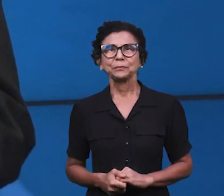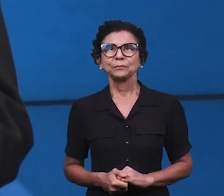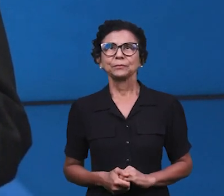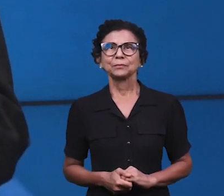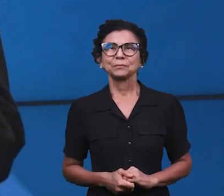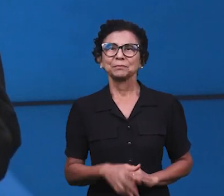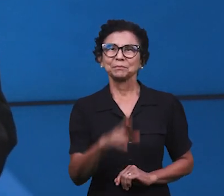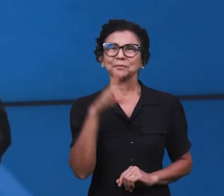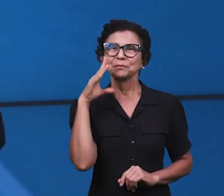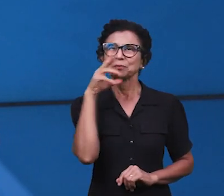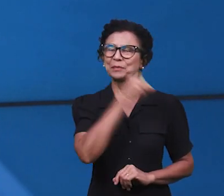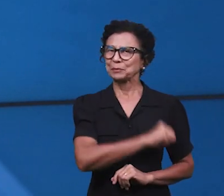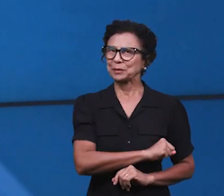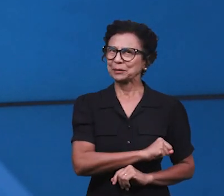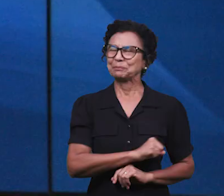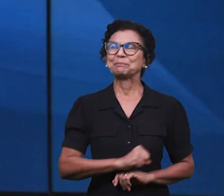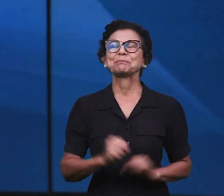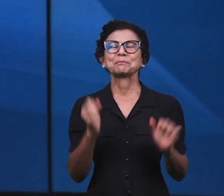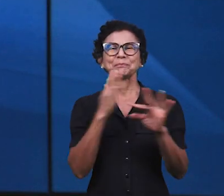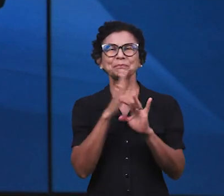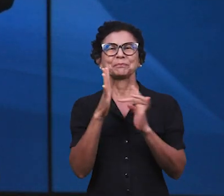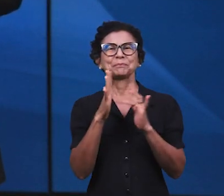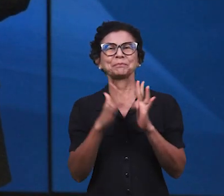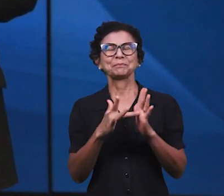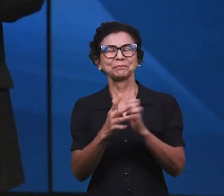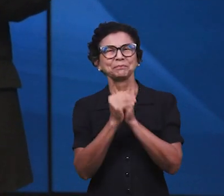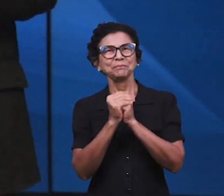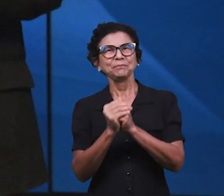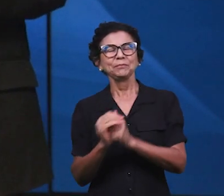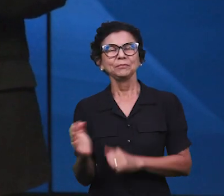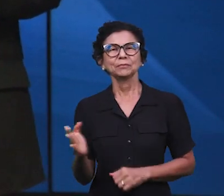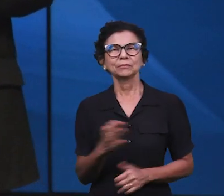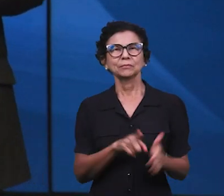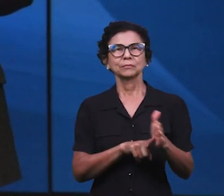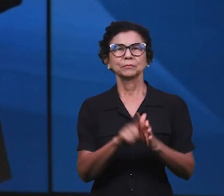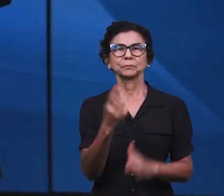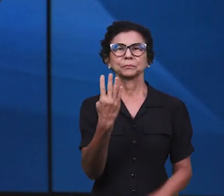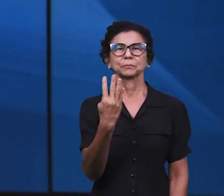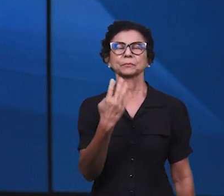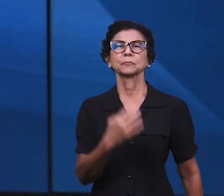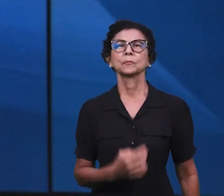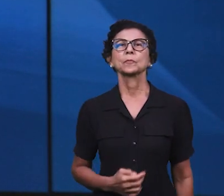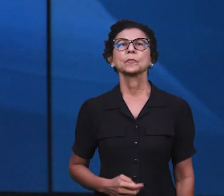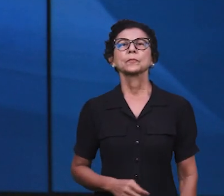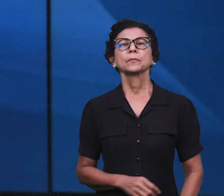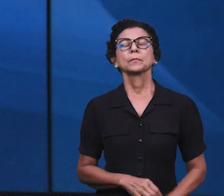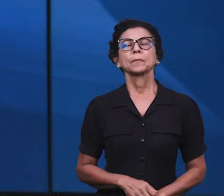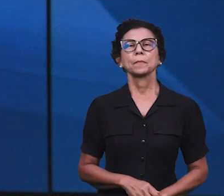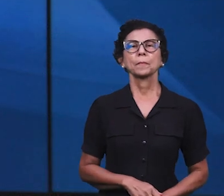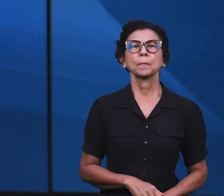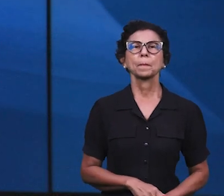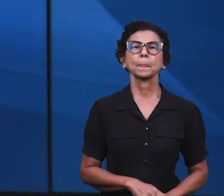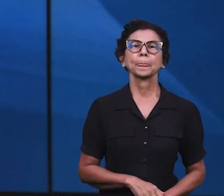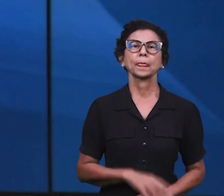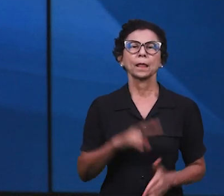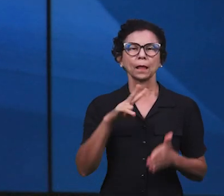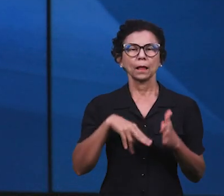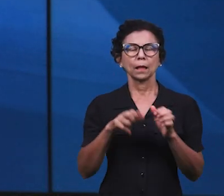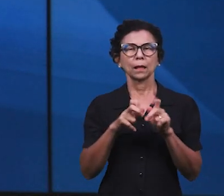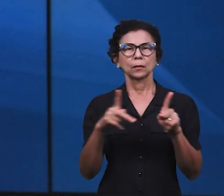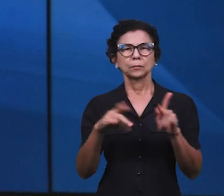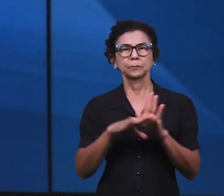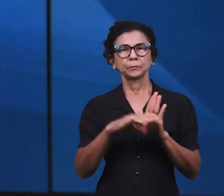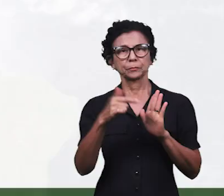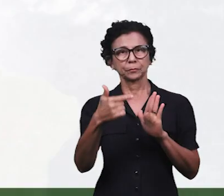rápida que as irmãs deram. Glória a Jesus. Amém? Pergunta 4 agora. Vamos então. A pergunta 4 diz assim: lendo Apocalipse